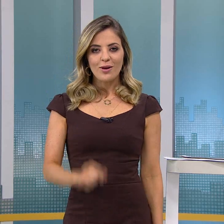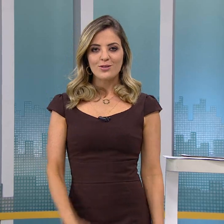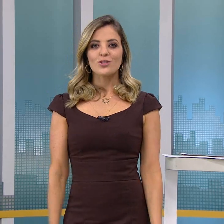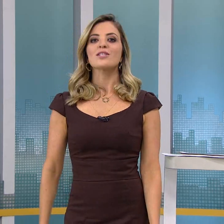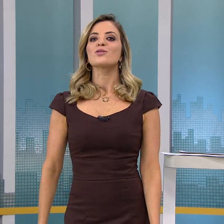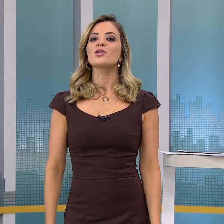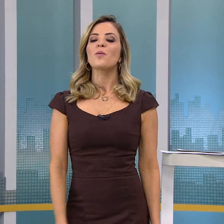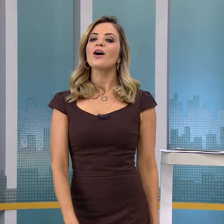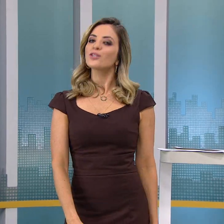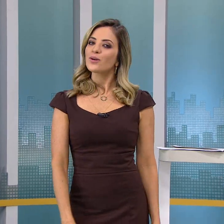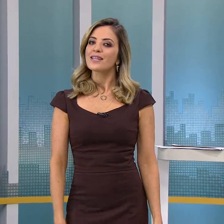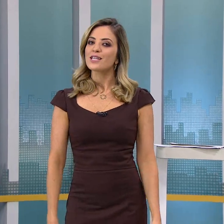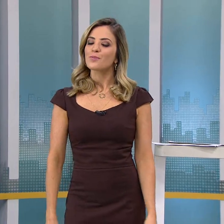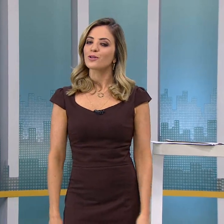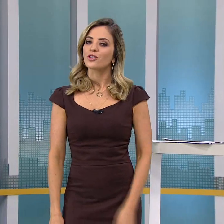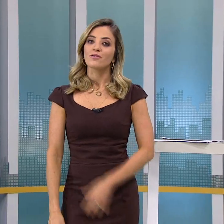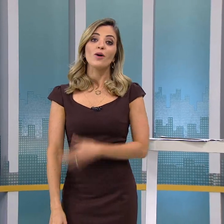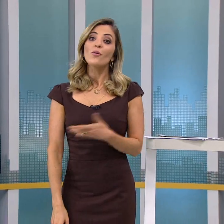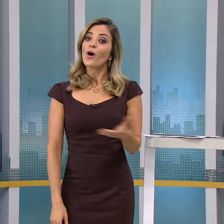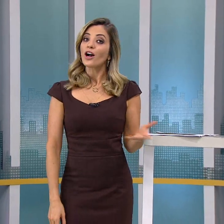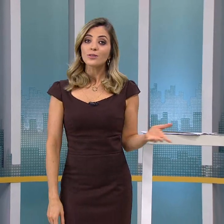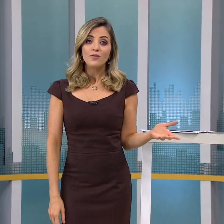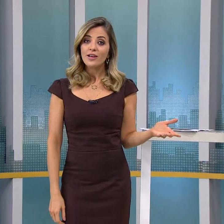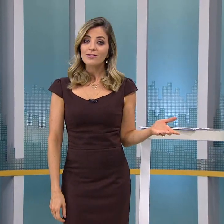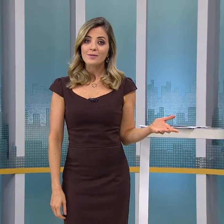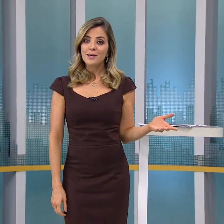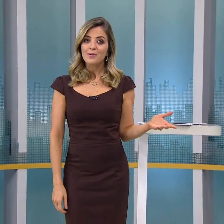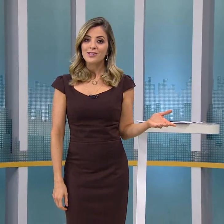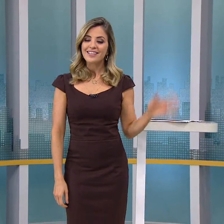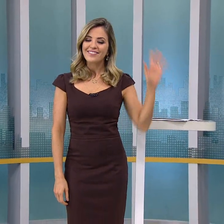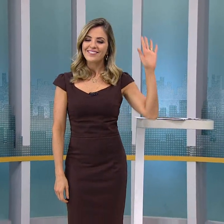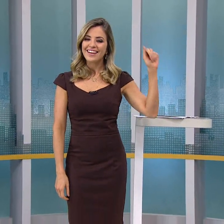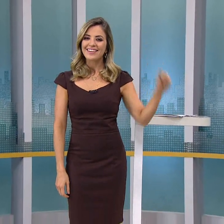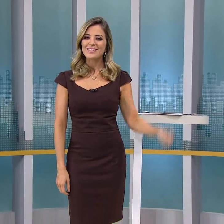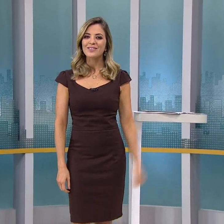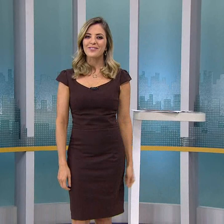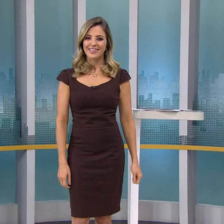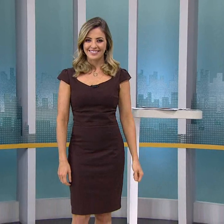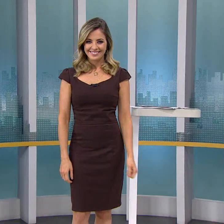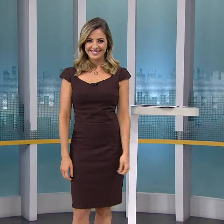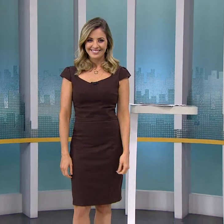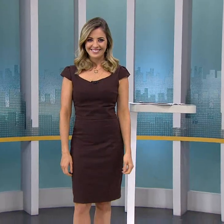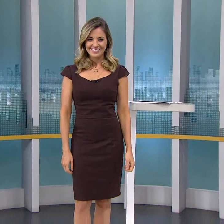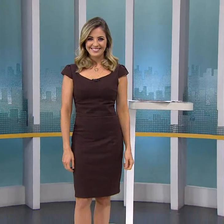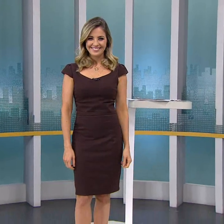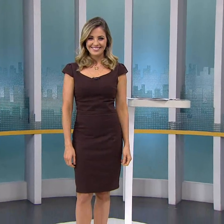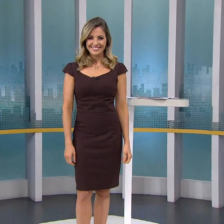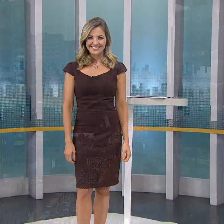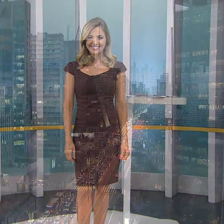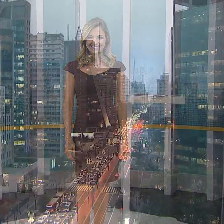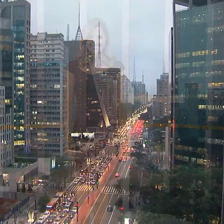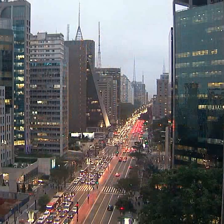Fique agora com as notícias do esporte no Gazeta Esportiva. Um ótimo final de semana para você e até segunda-feira.